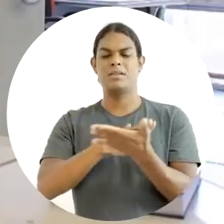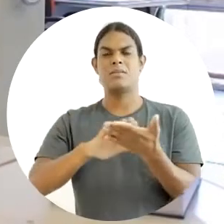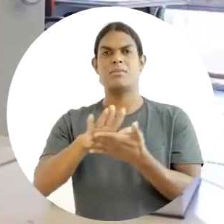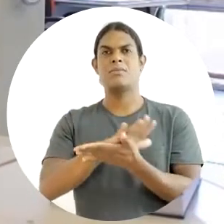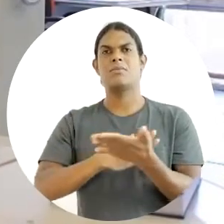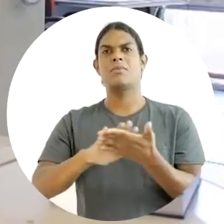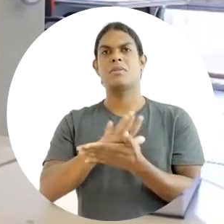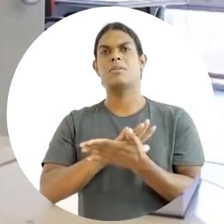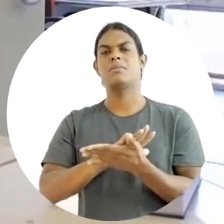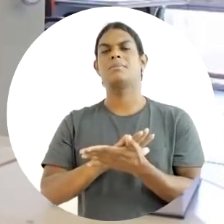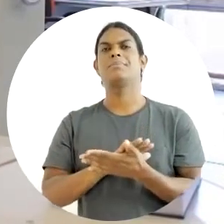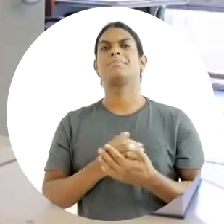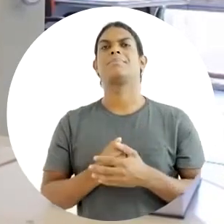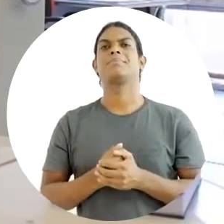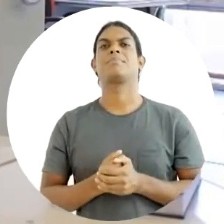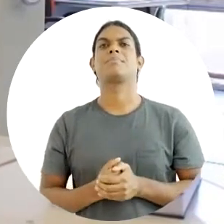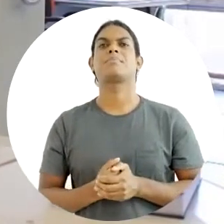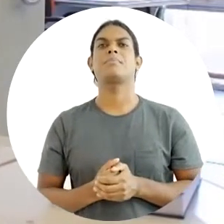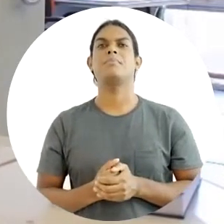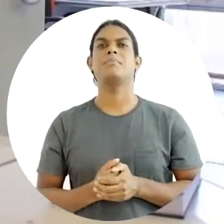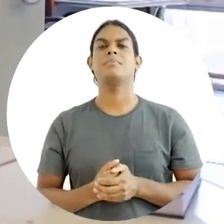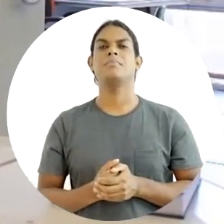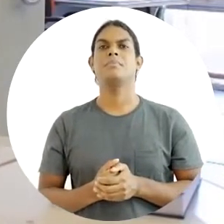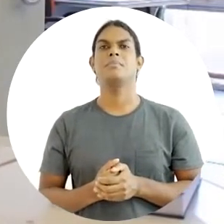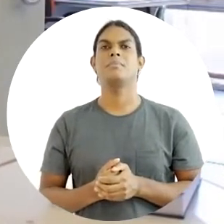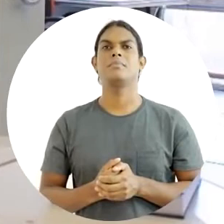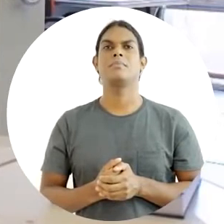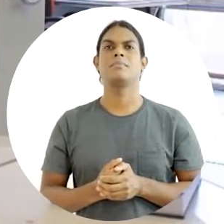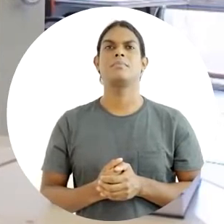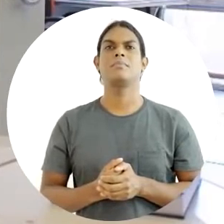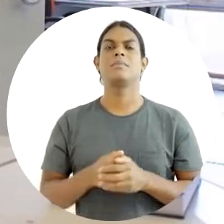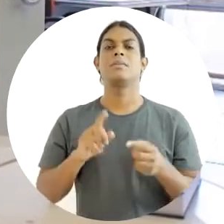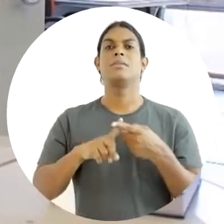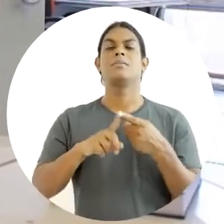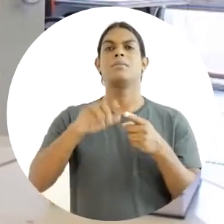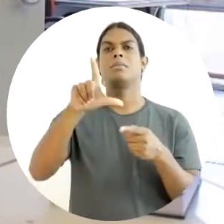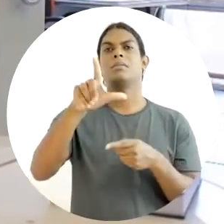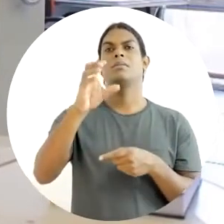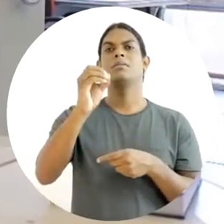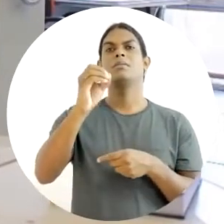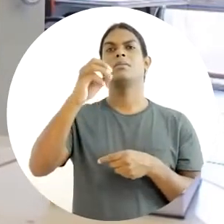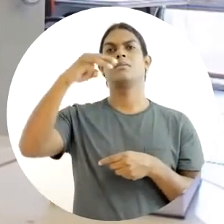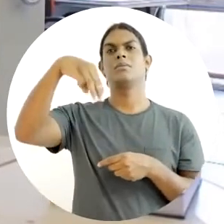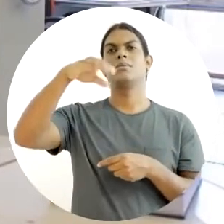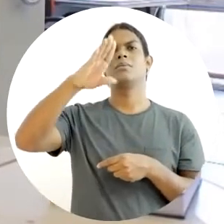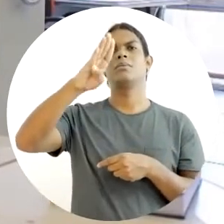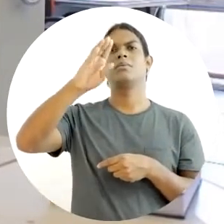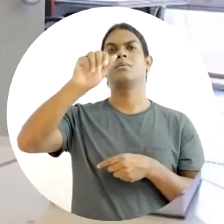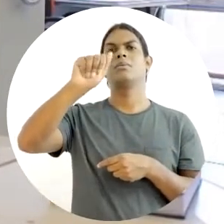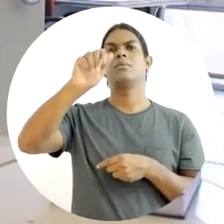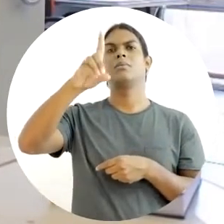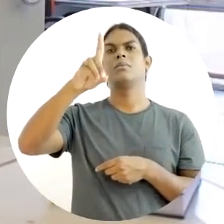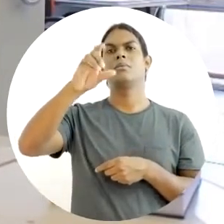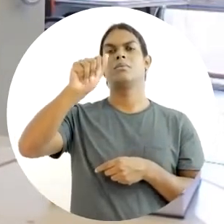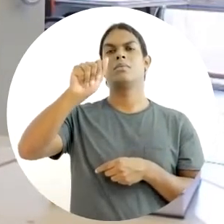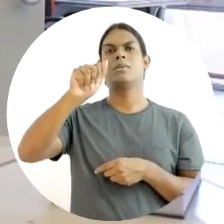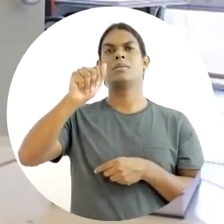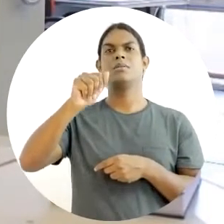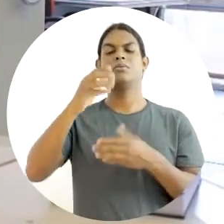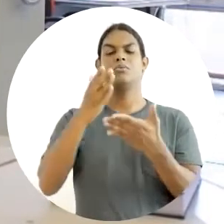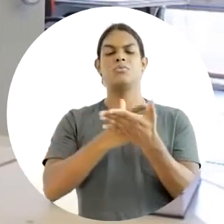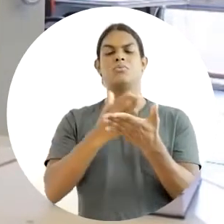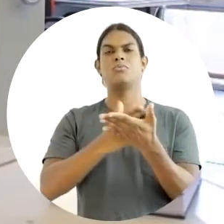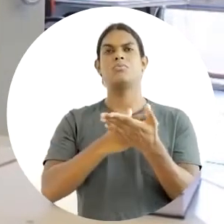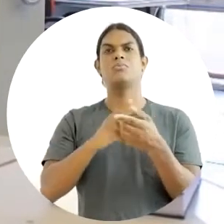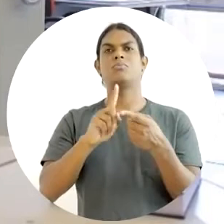outras fontes aqui citadas. Além disso, a lombada do livro também contém informações, bem como a